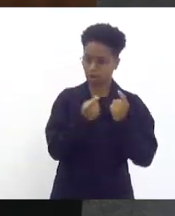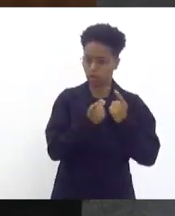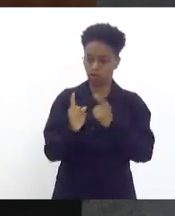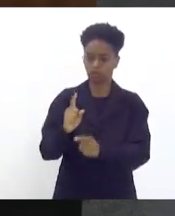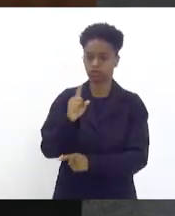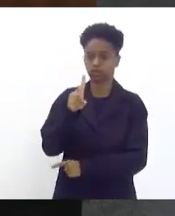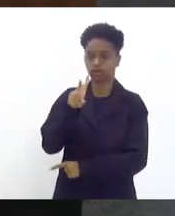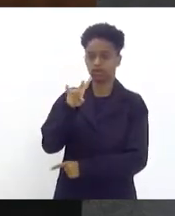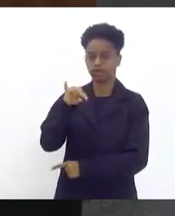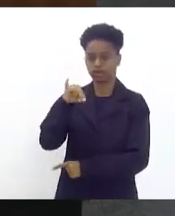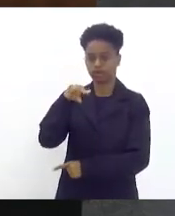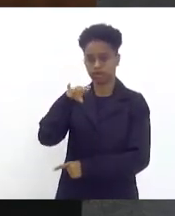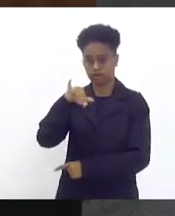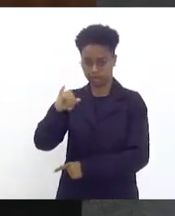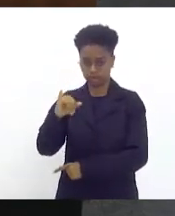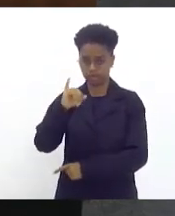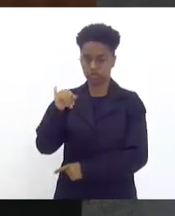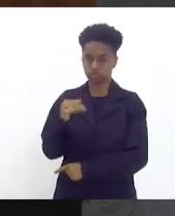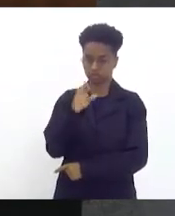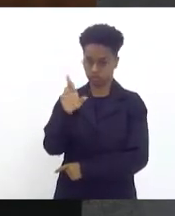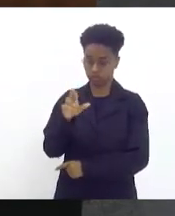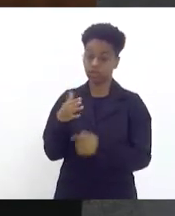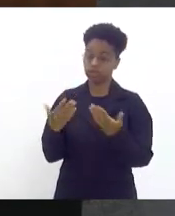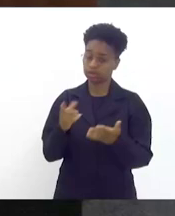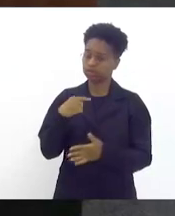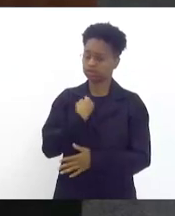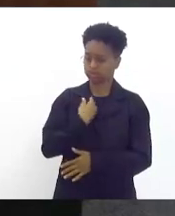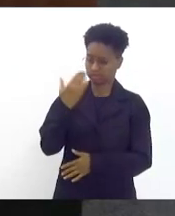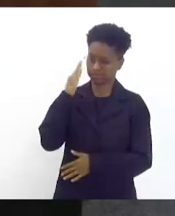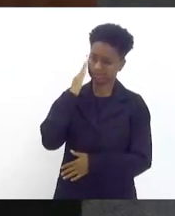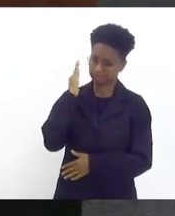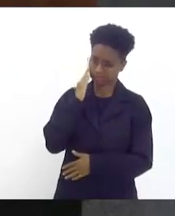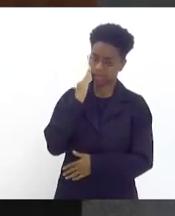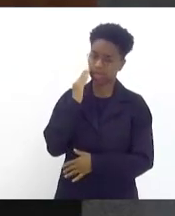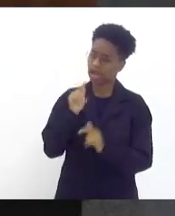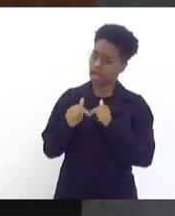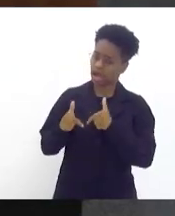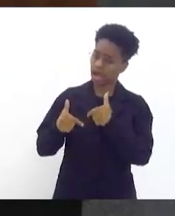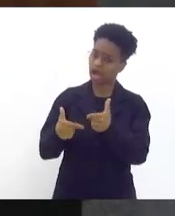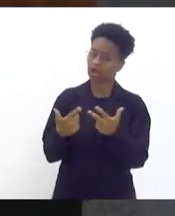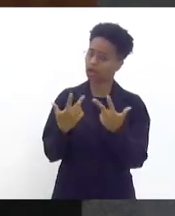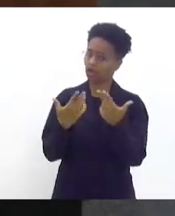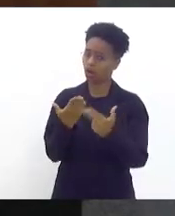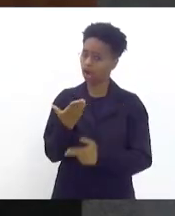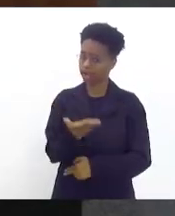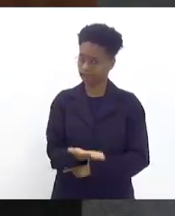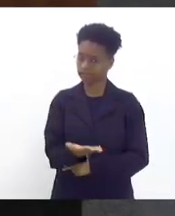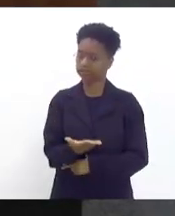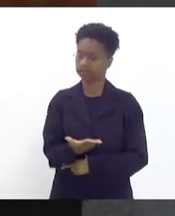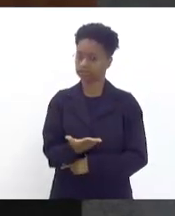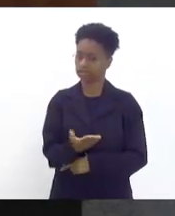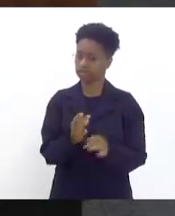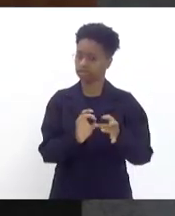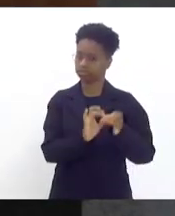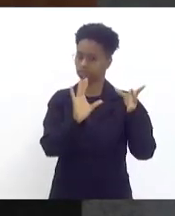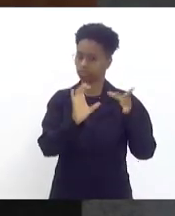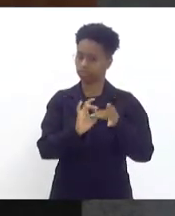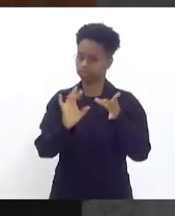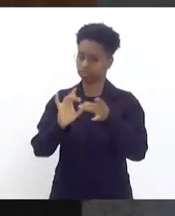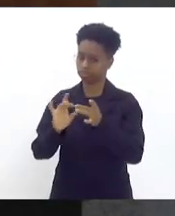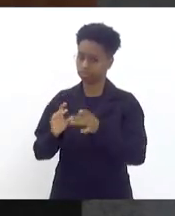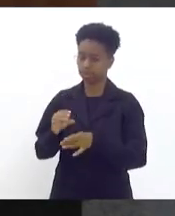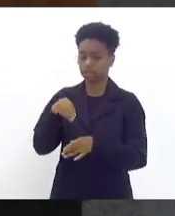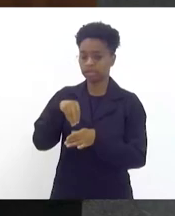Junior e nós temos a compreensão de que iniciativas como essa que estão disponibilizadas